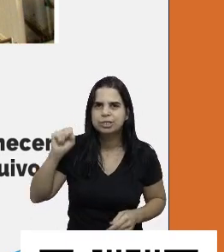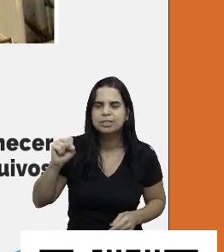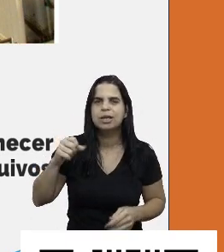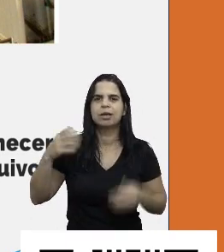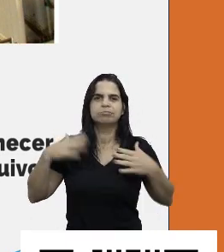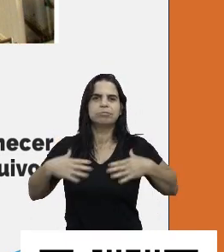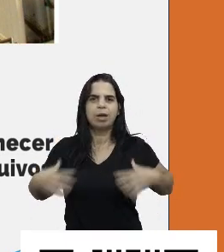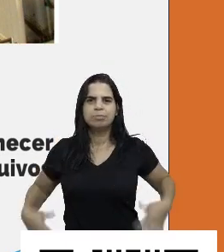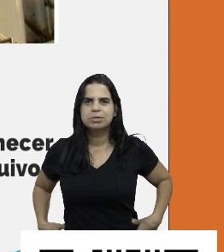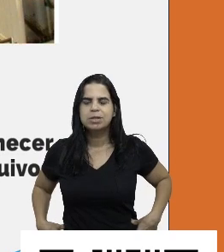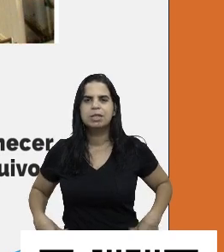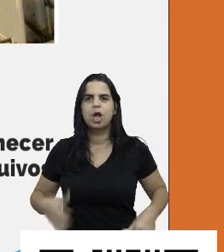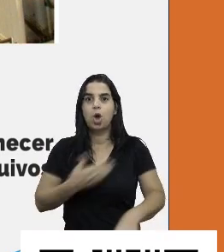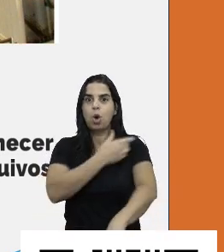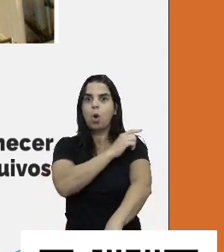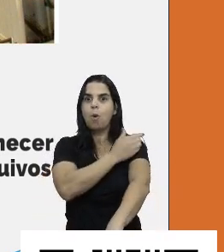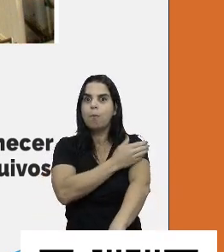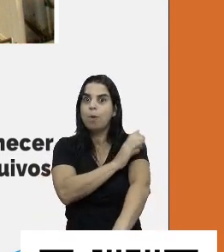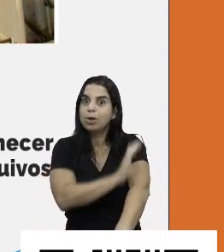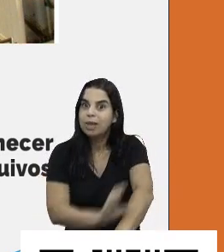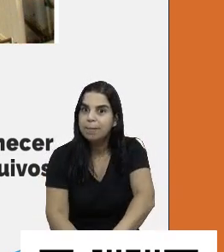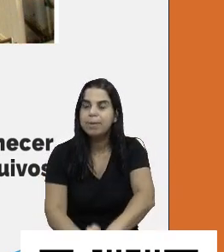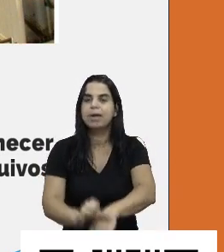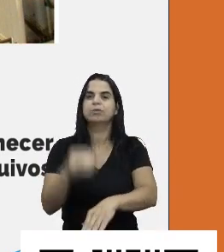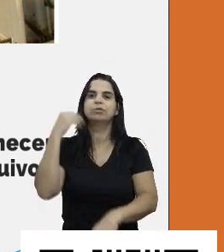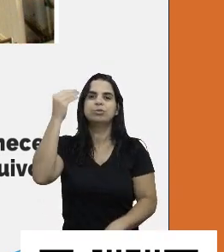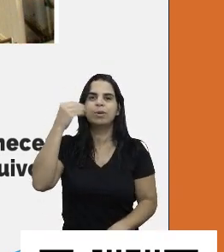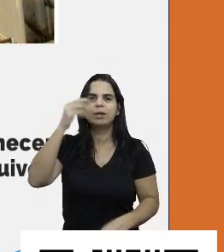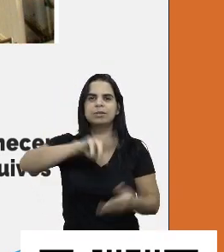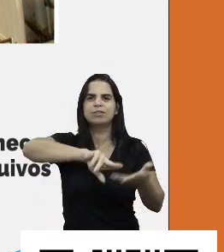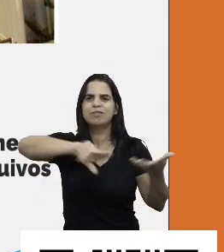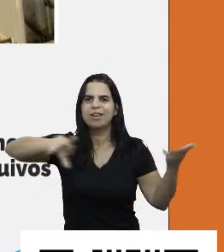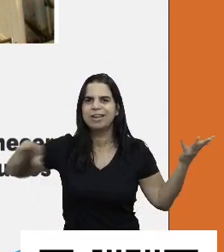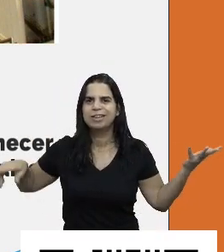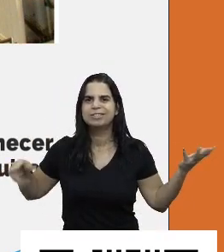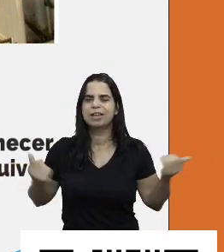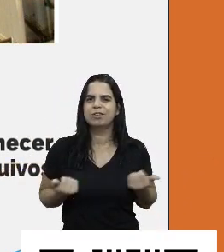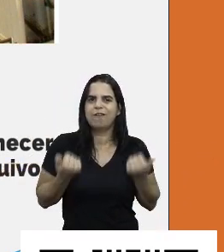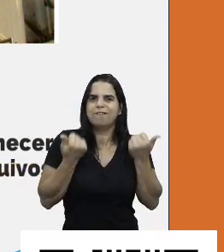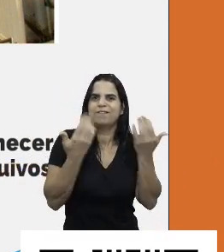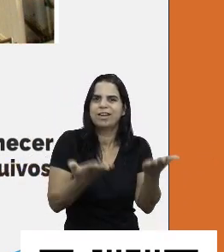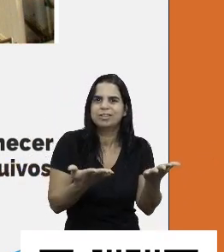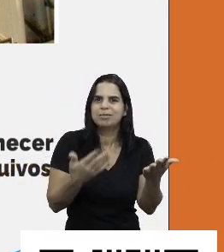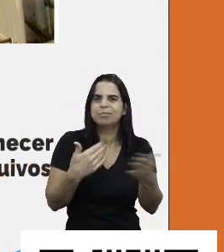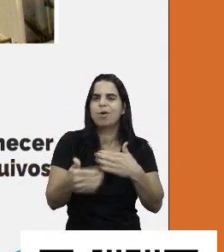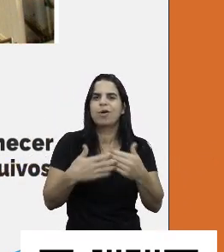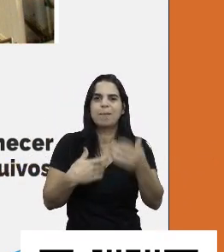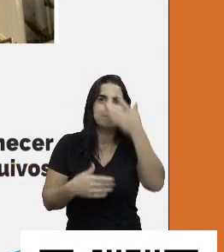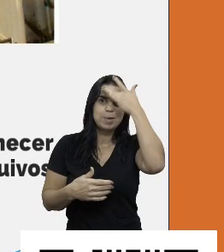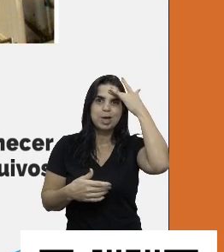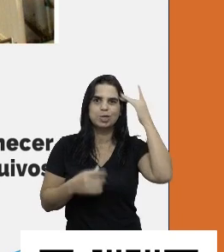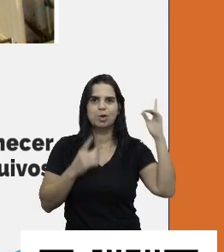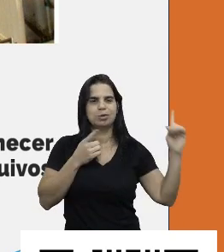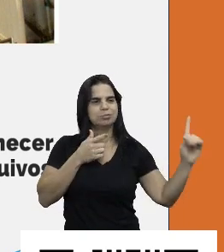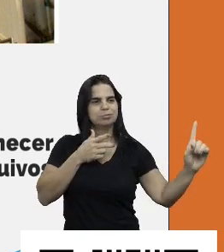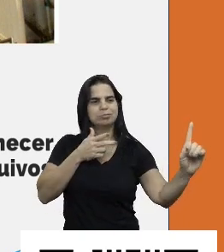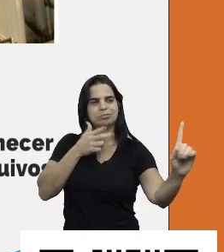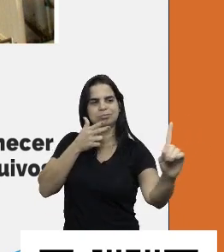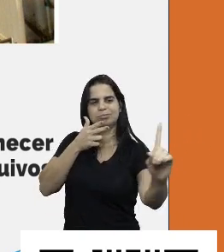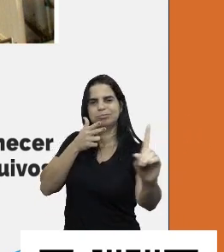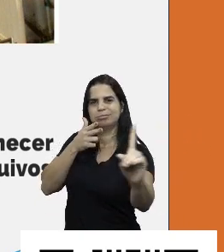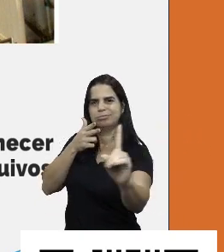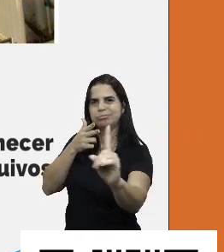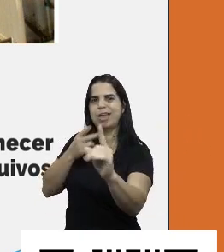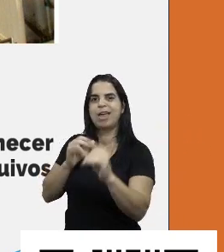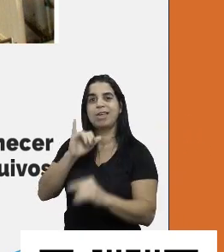comportamentos e experiências totalmente diferenciadas para cada composição de personas que aí a Pode criar